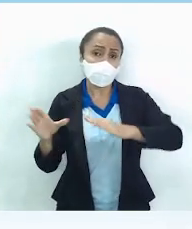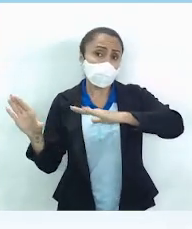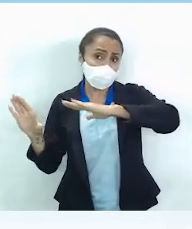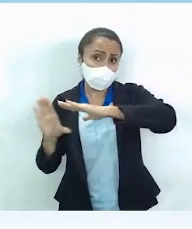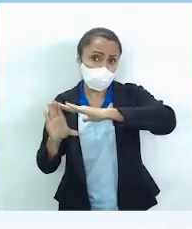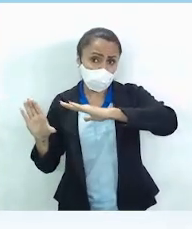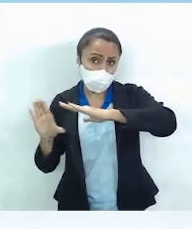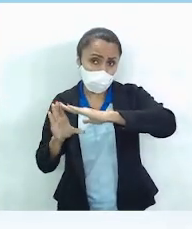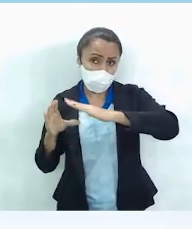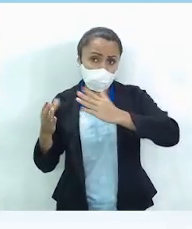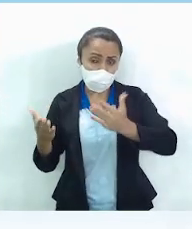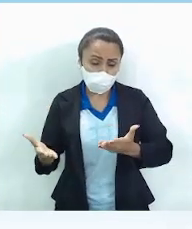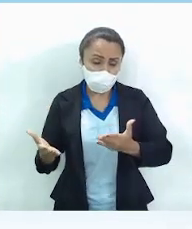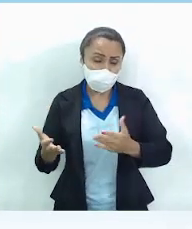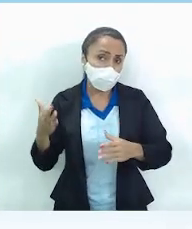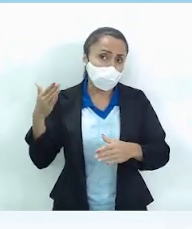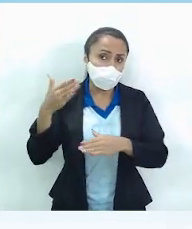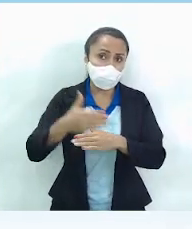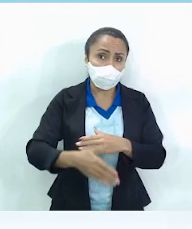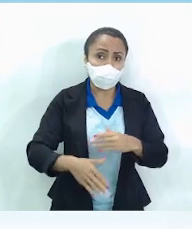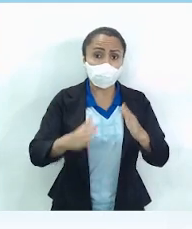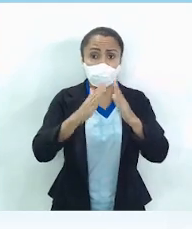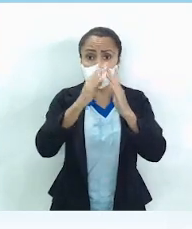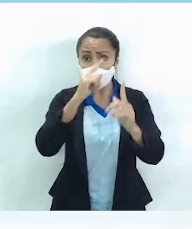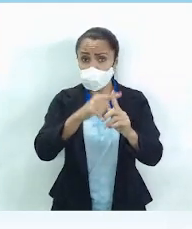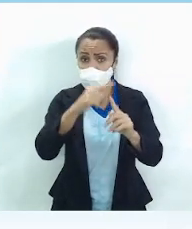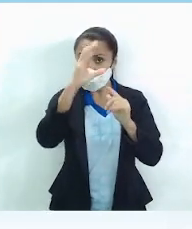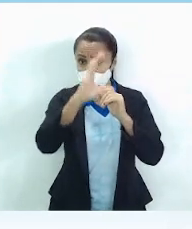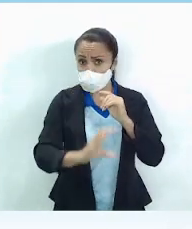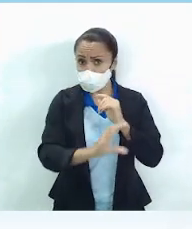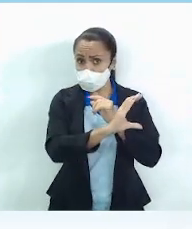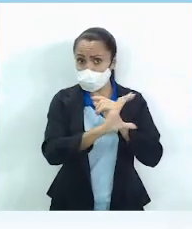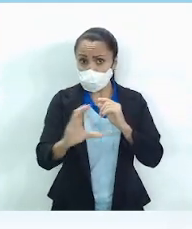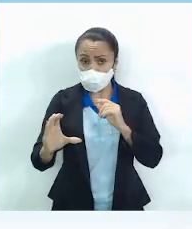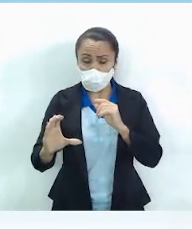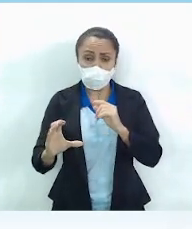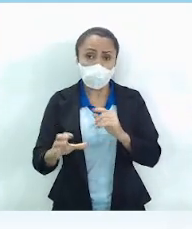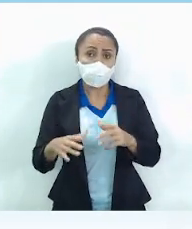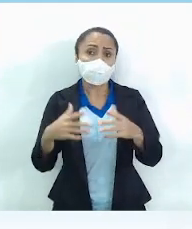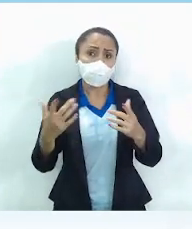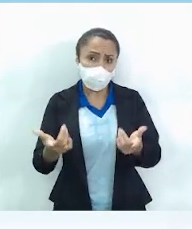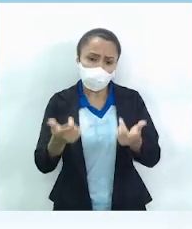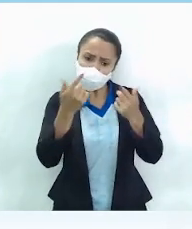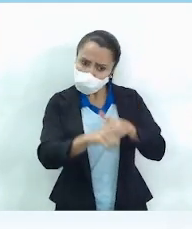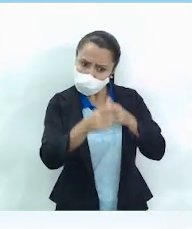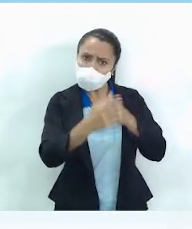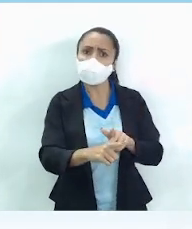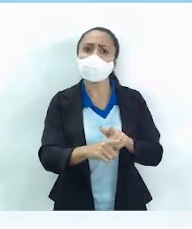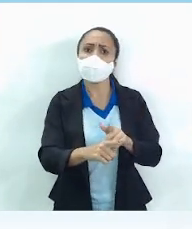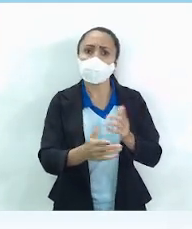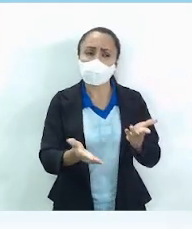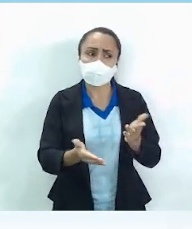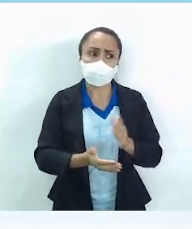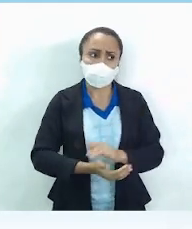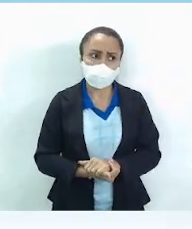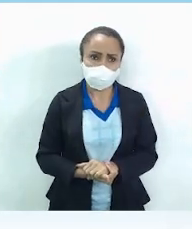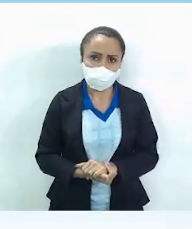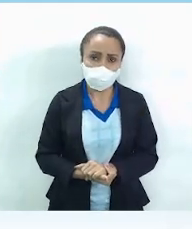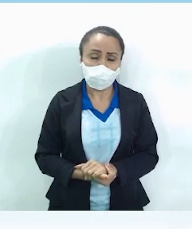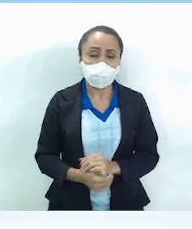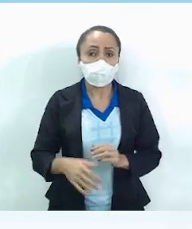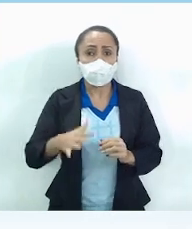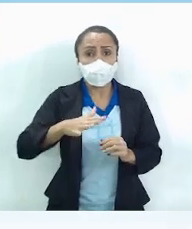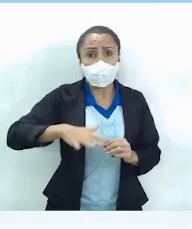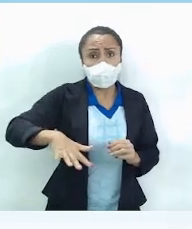Idade Média, dentro da Igreja Católica, também foi atos terroristas, não é? Então é uma